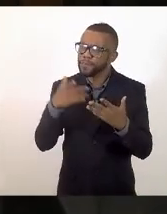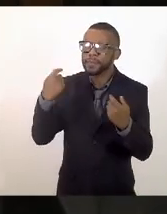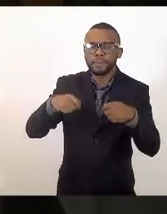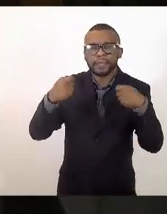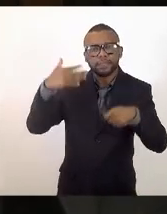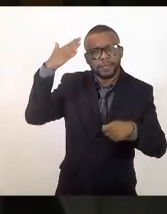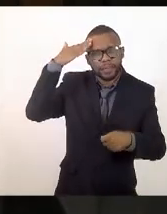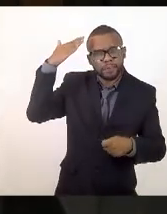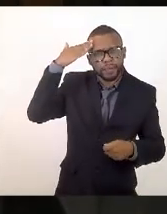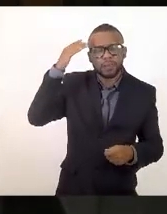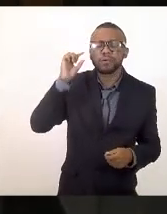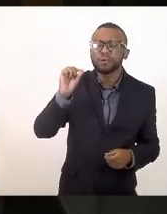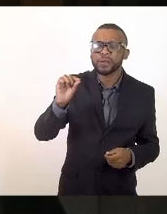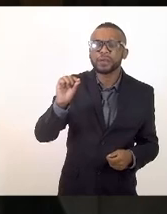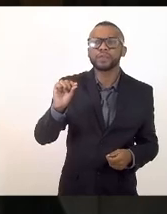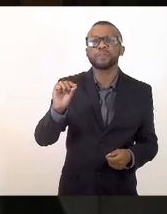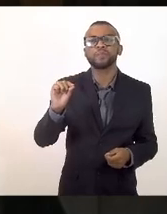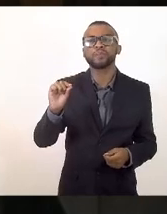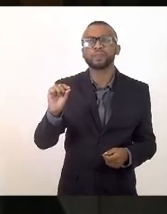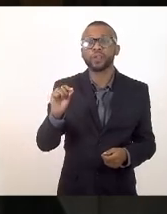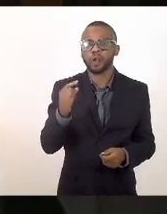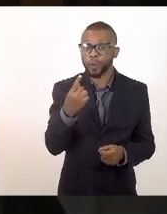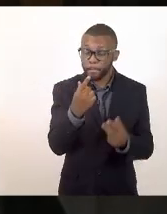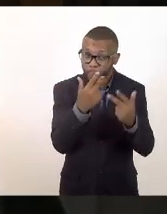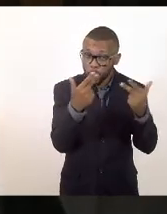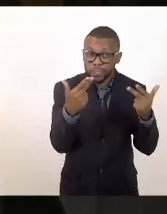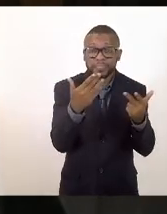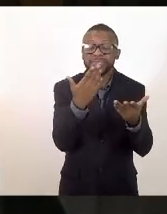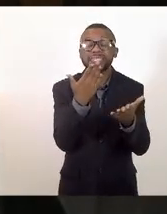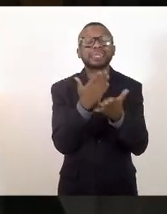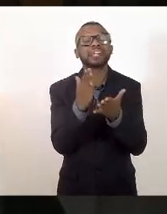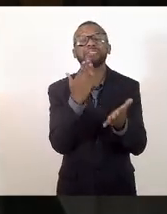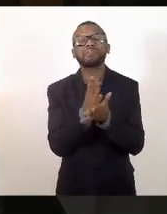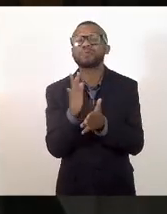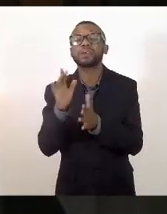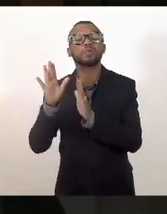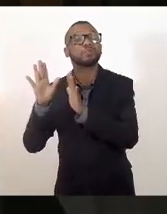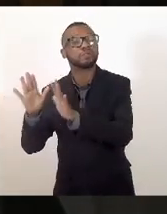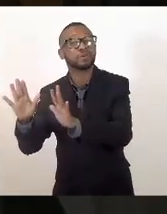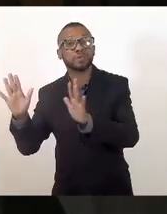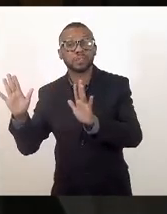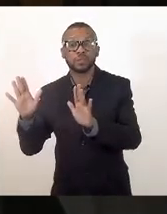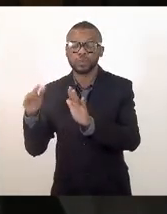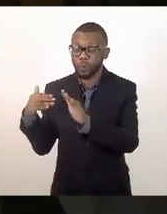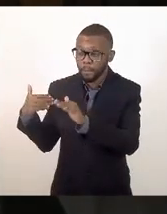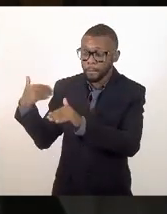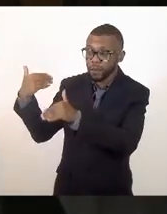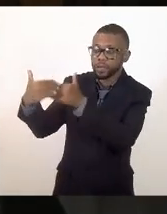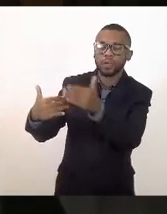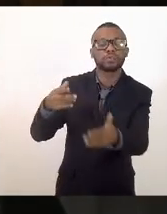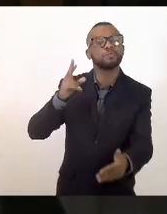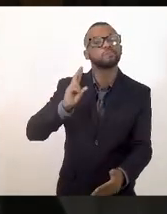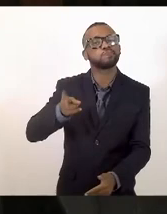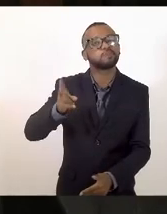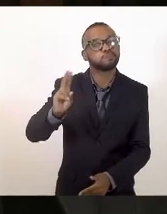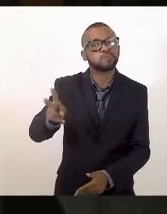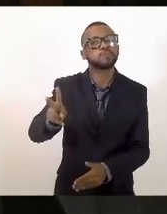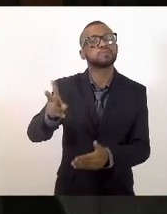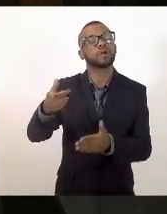saber que uma coisa não tem nada a ver com a outra. O processo deveria ter prosseguido de